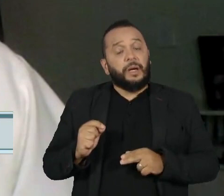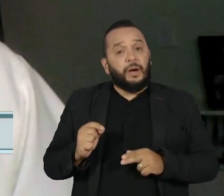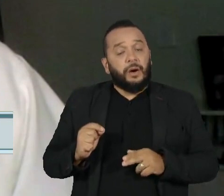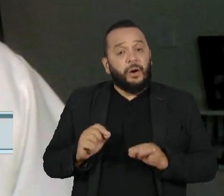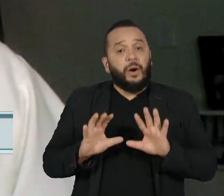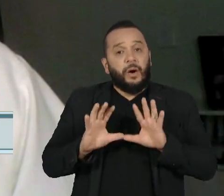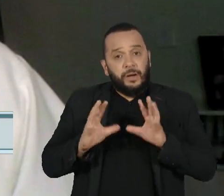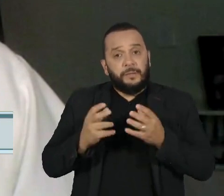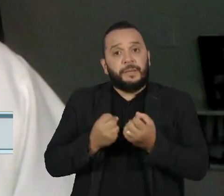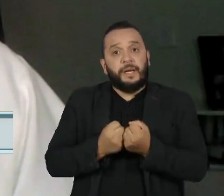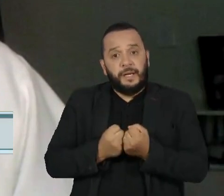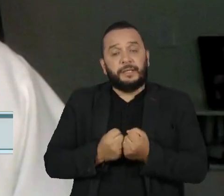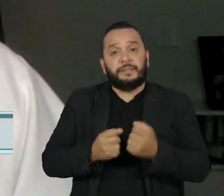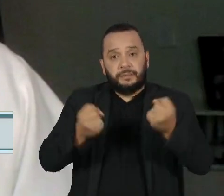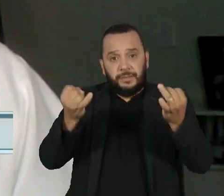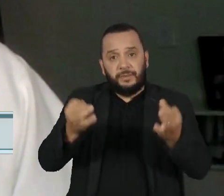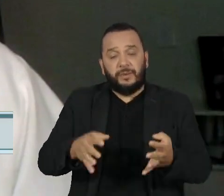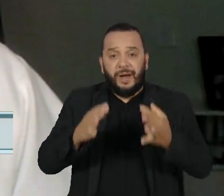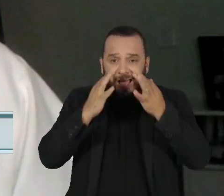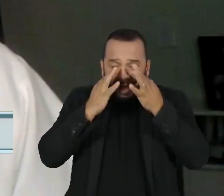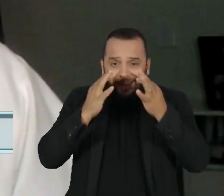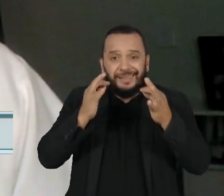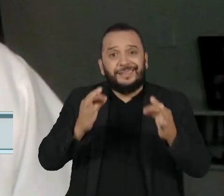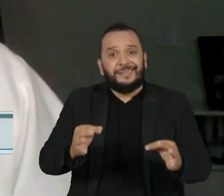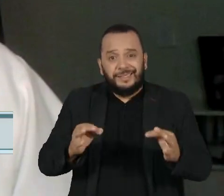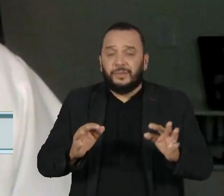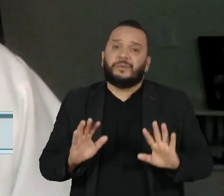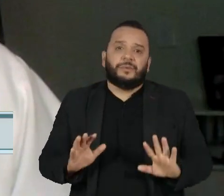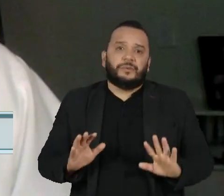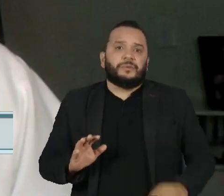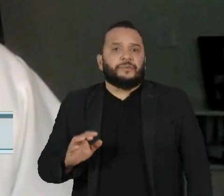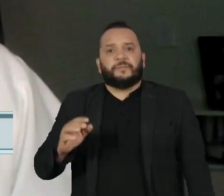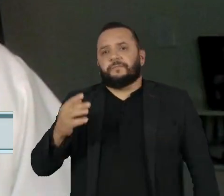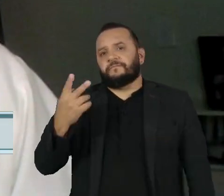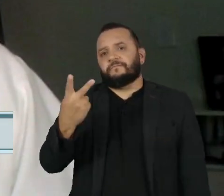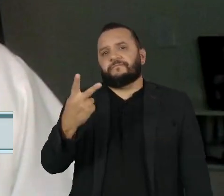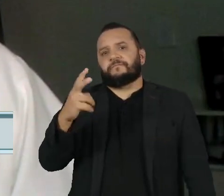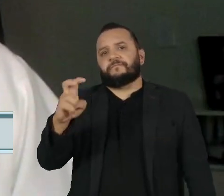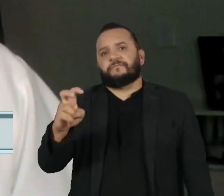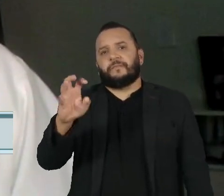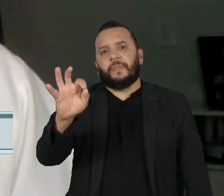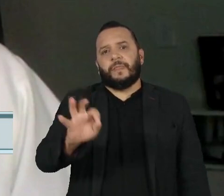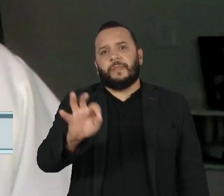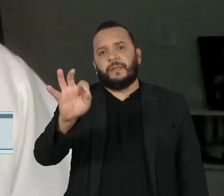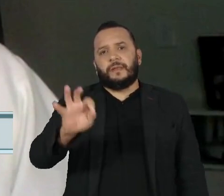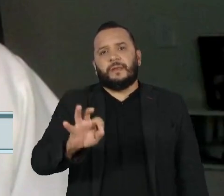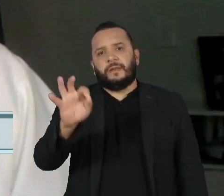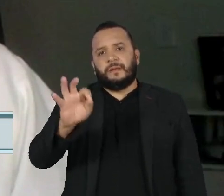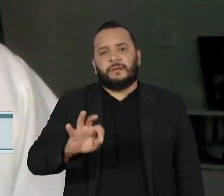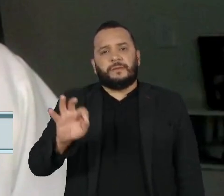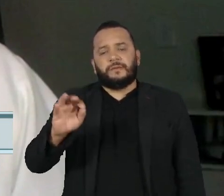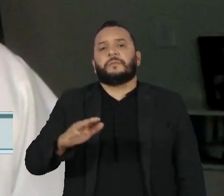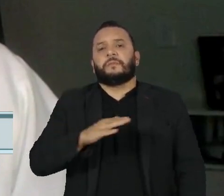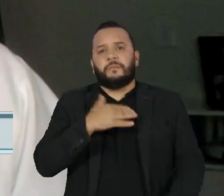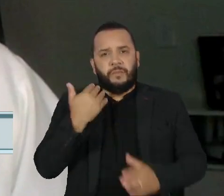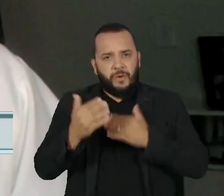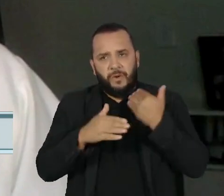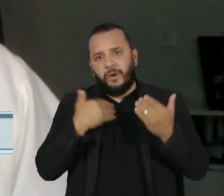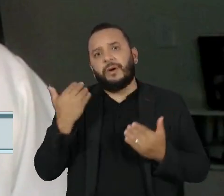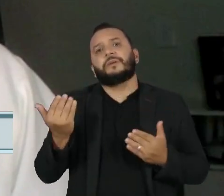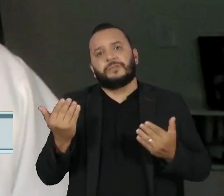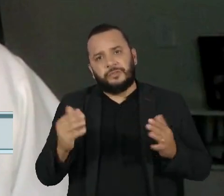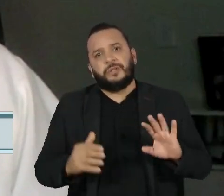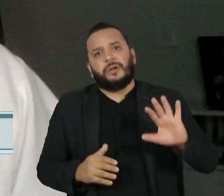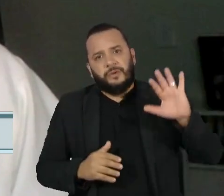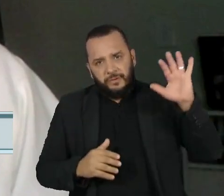da letalidade no mundo. Então, nós estamos com mais de 20, 25% de óbitos em relação ao